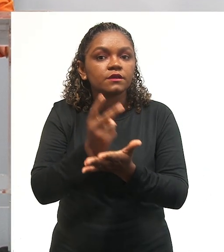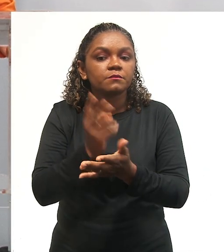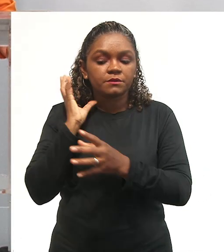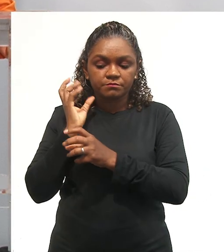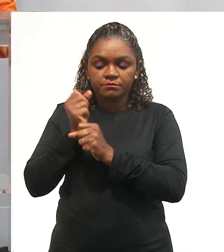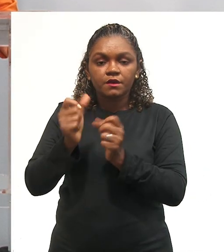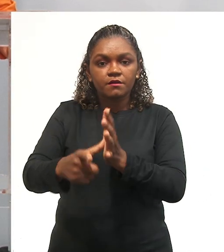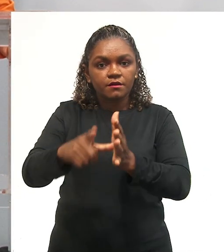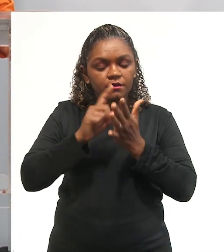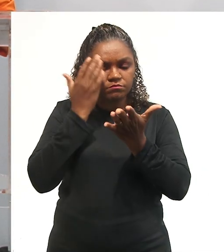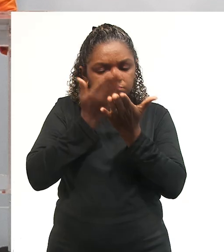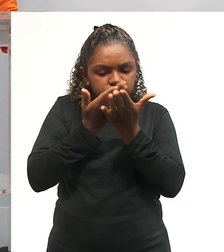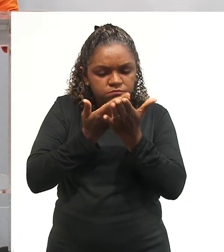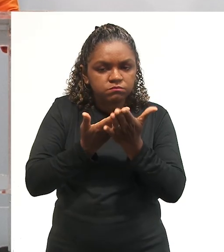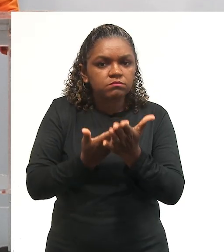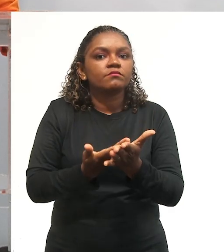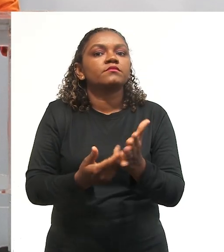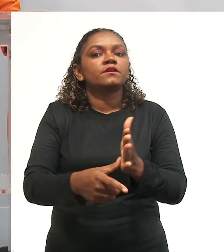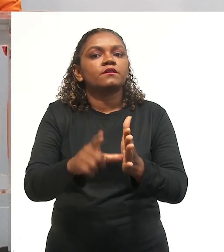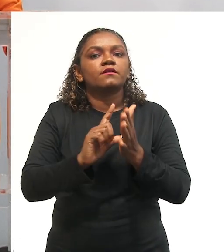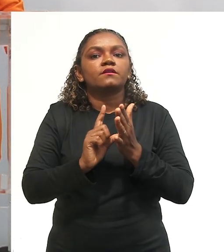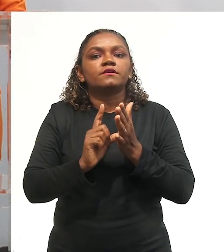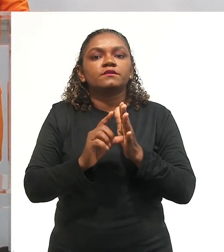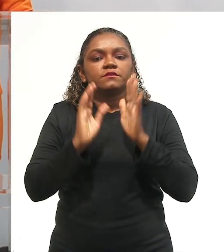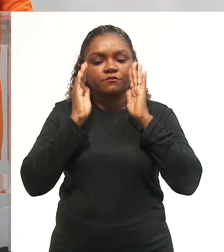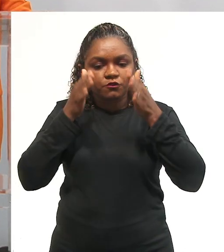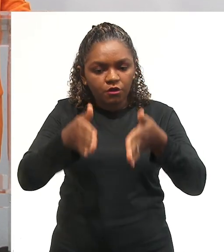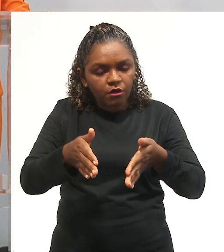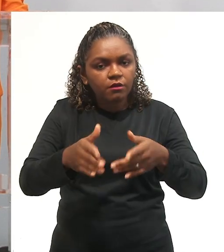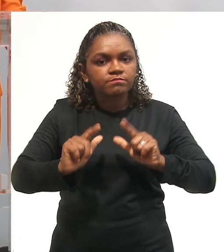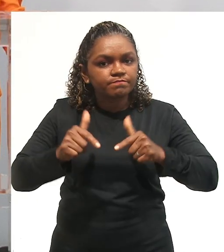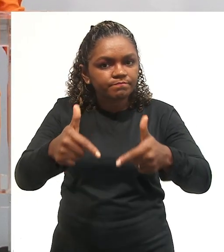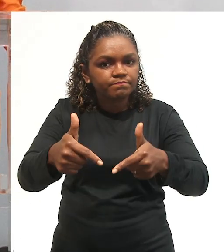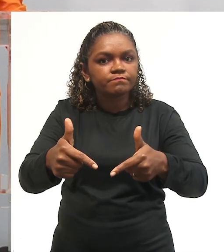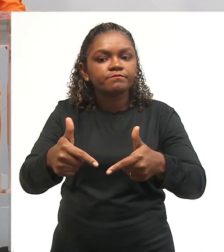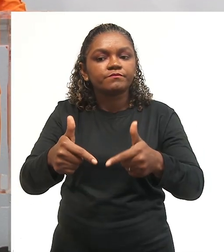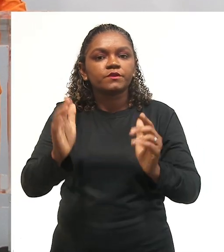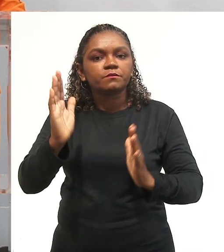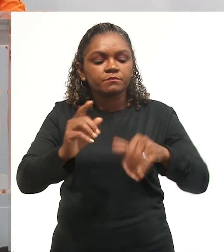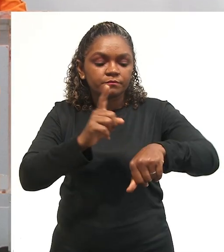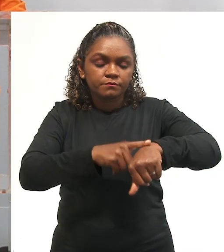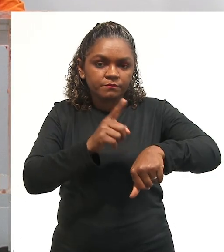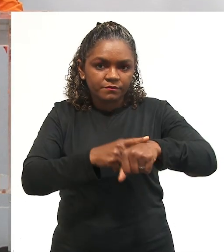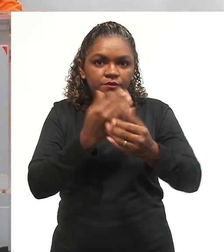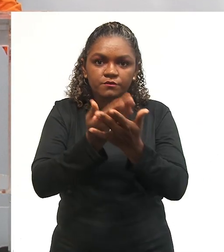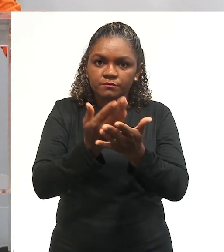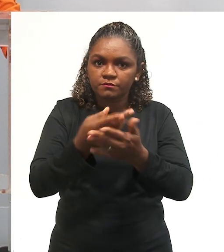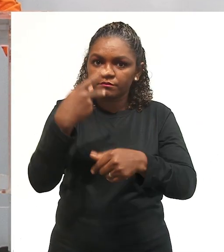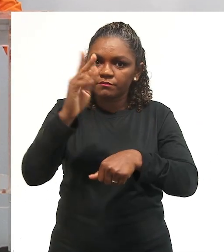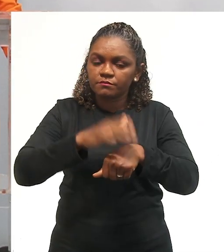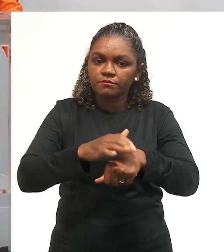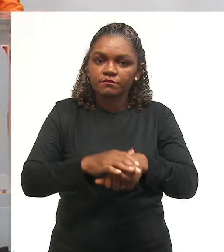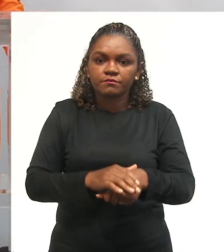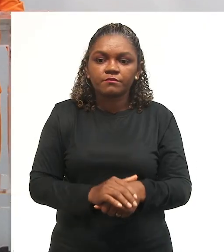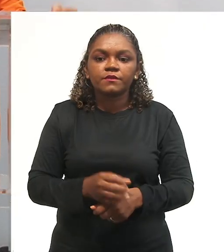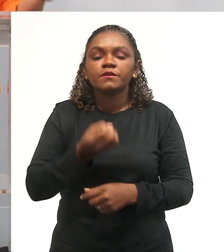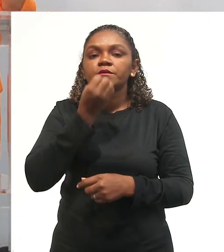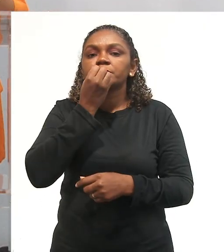sempre fazer uma revisão prévia, tá? Dedicar-se um tempo para o teu estudo